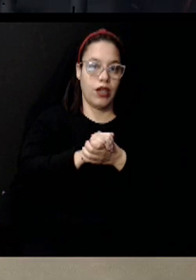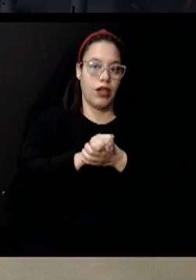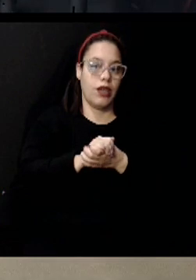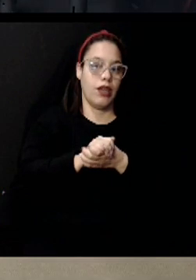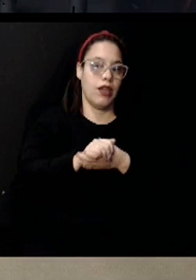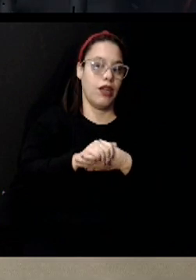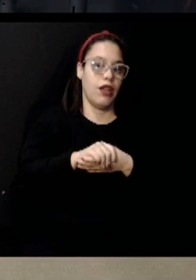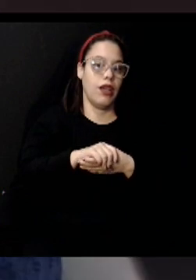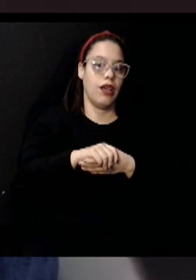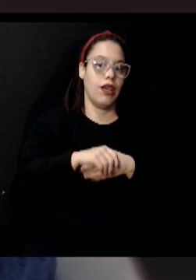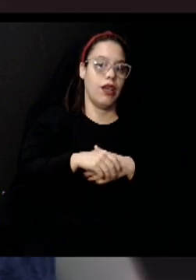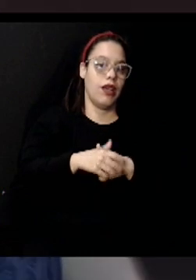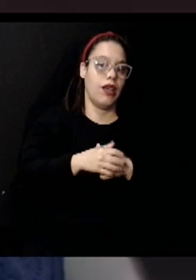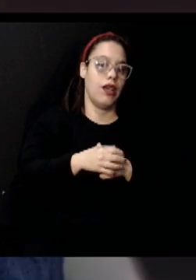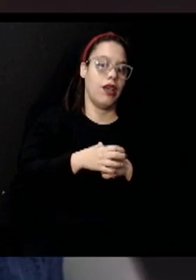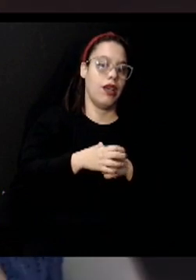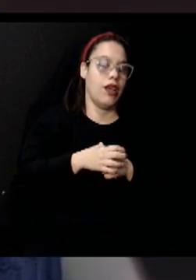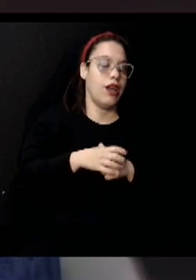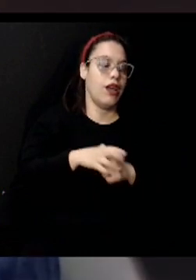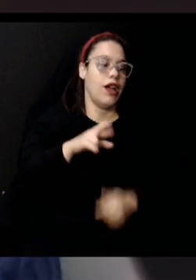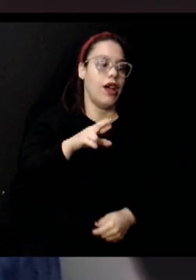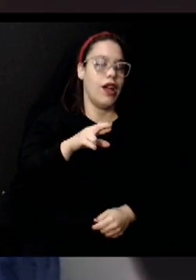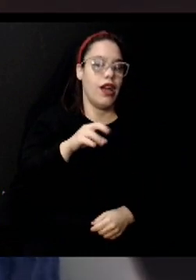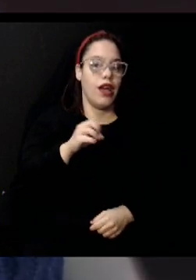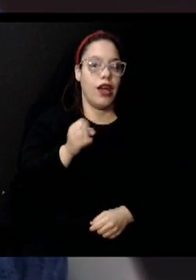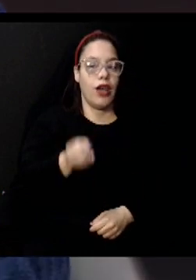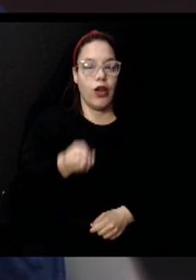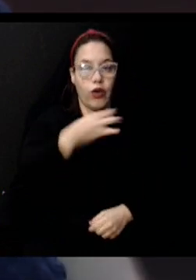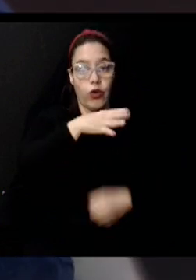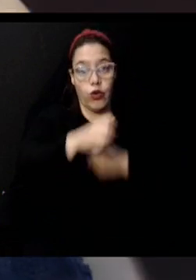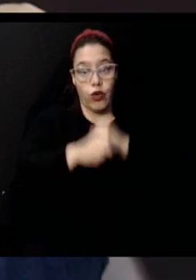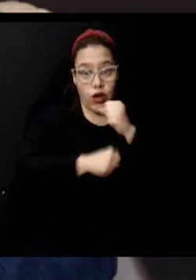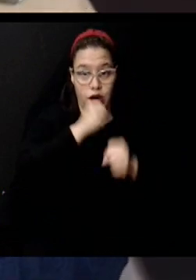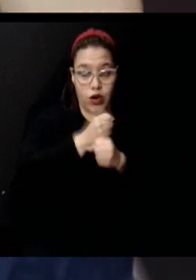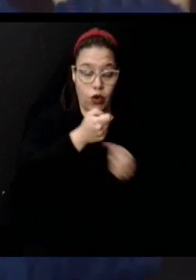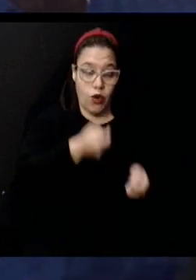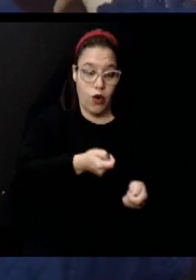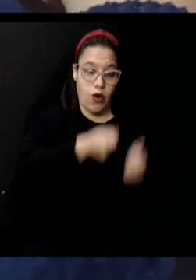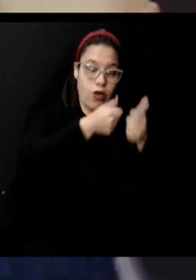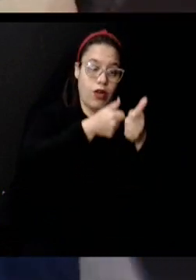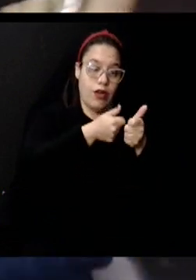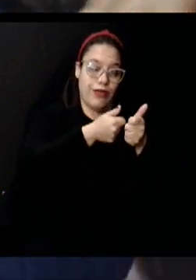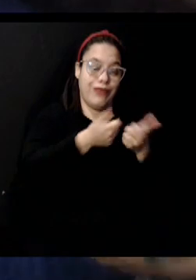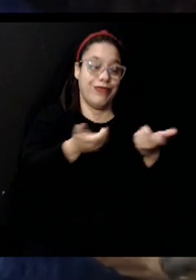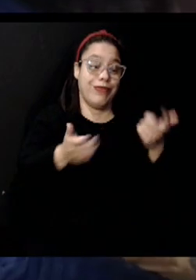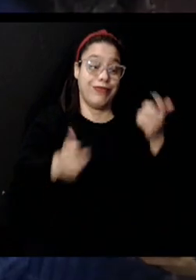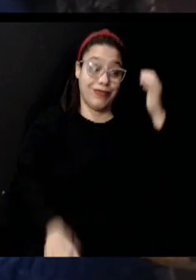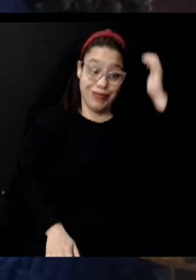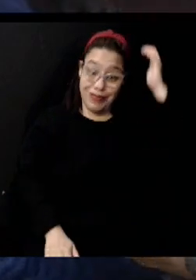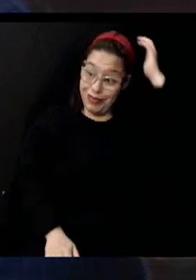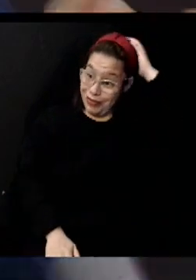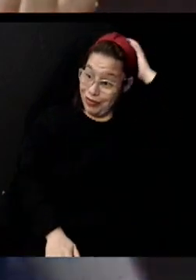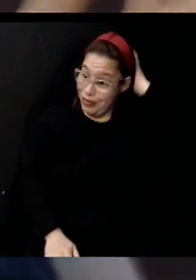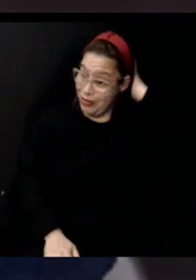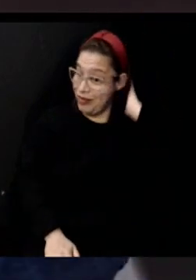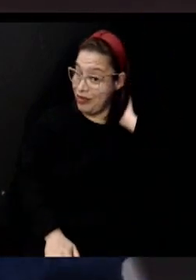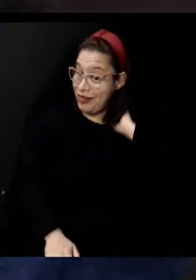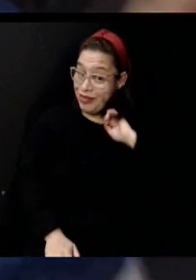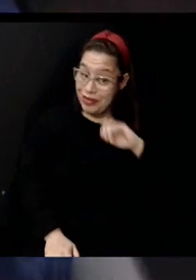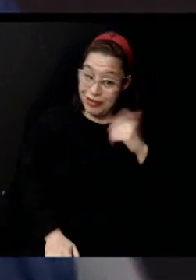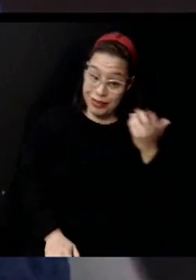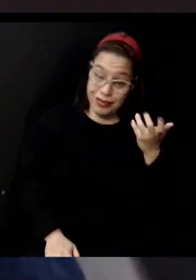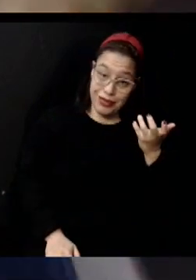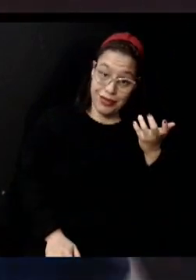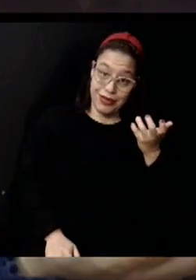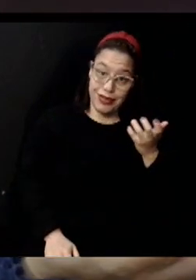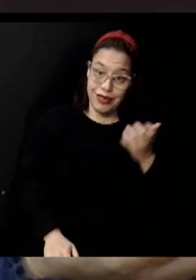Então, assim, os alecrins dourados, Eles né, queriam podem ficar ali no quarto tanto que eles quiserem, e à meia-noite